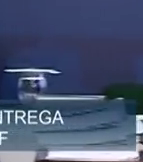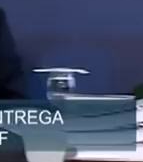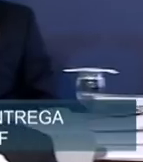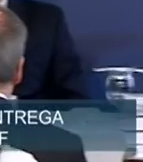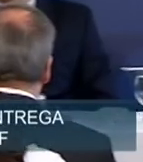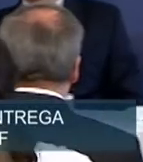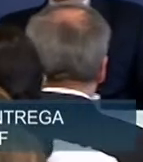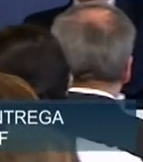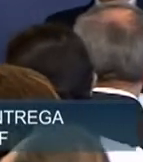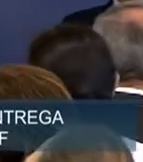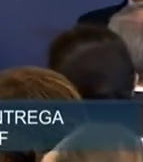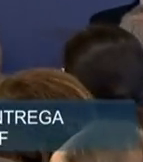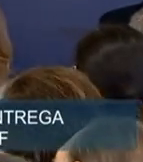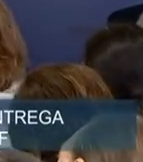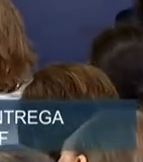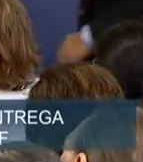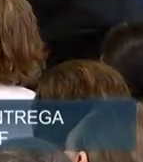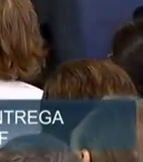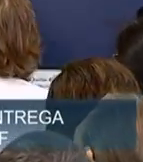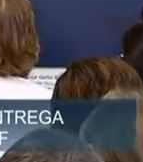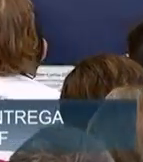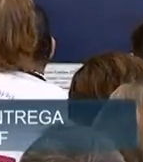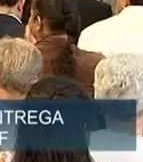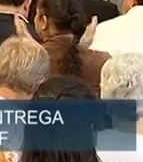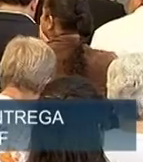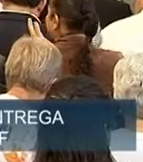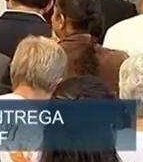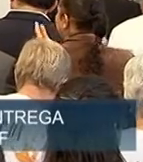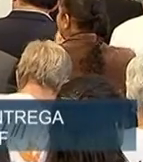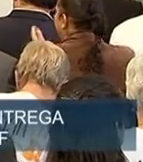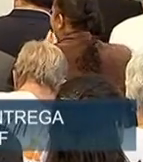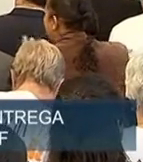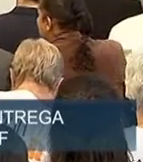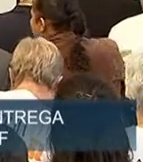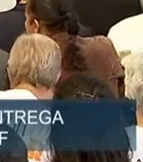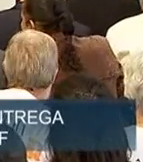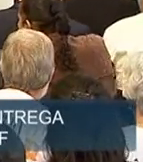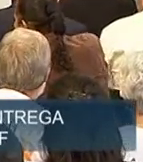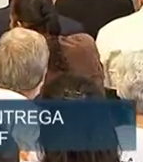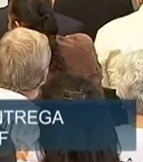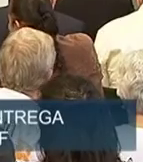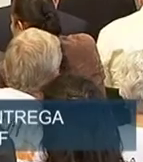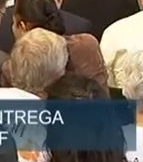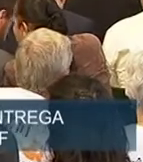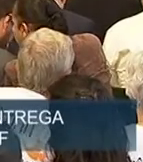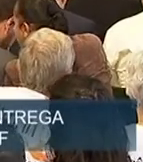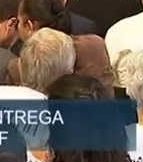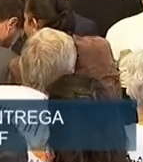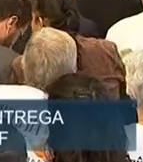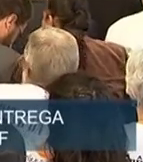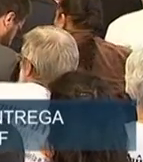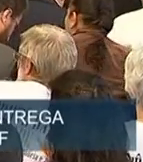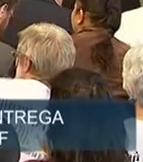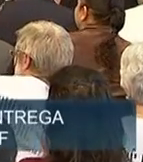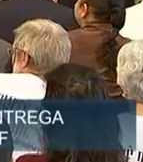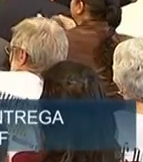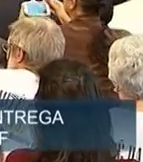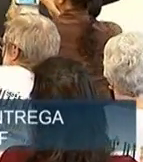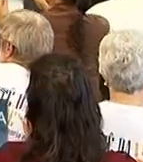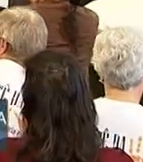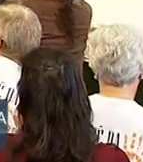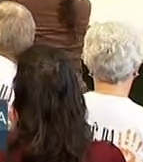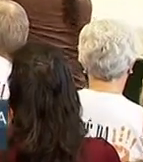Assassin de torturadores desse país com a palavra senhora Presidenta da República Dilma